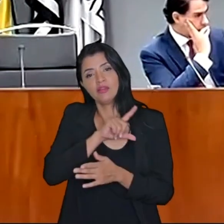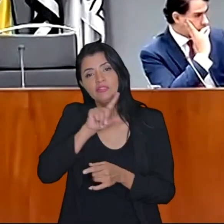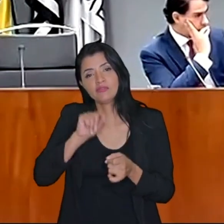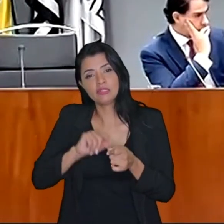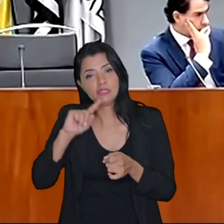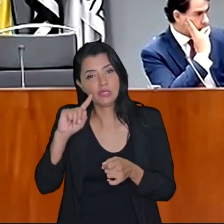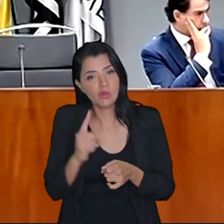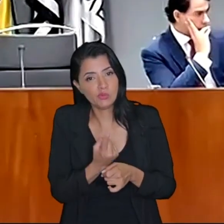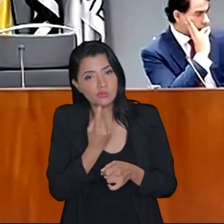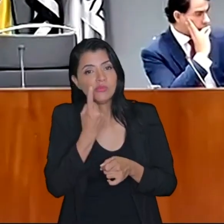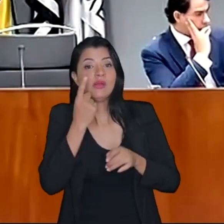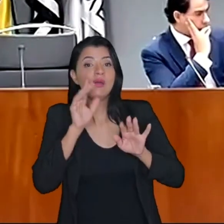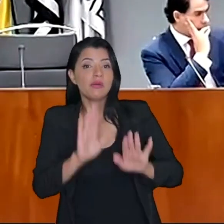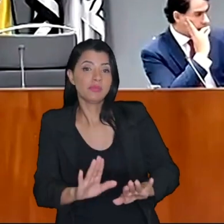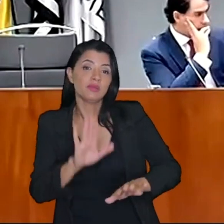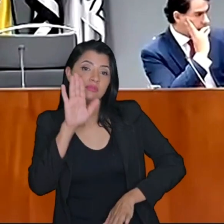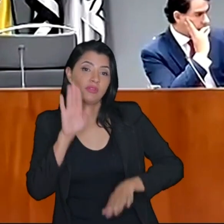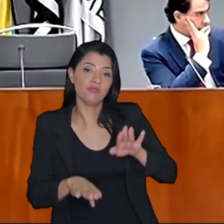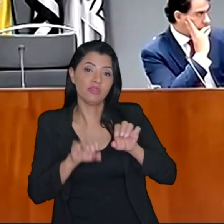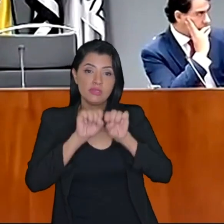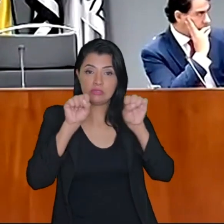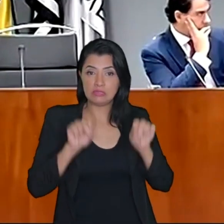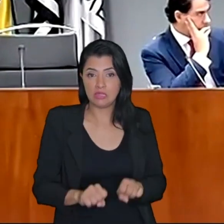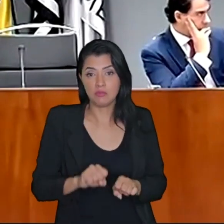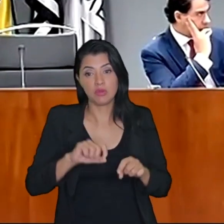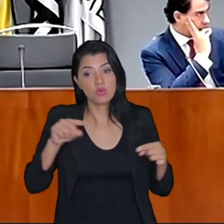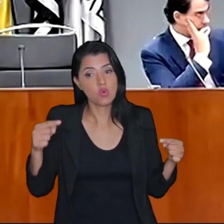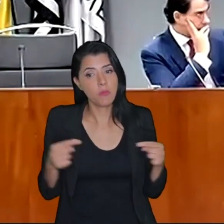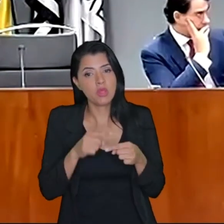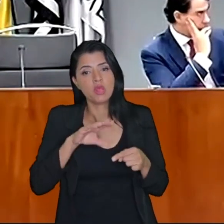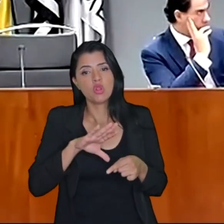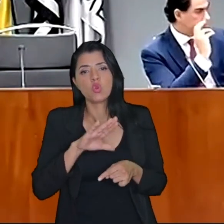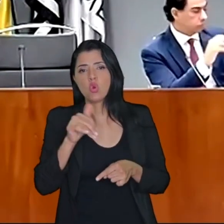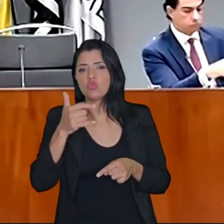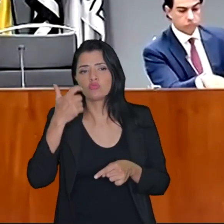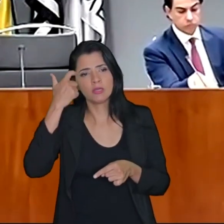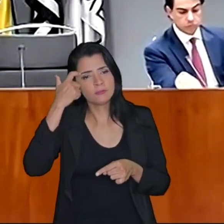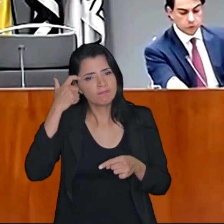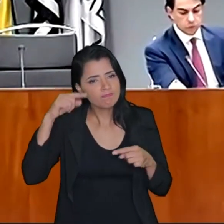sistema fique um pouco mais lógico e racional.